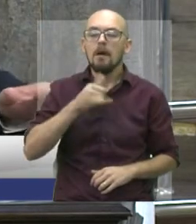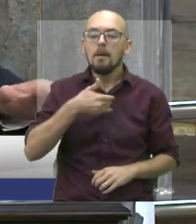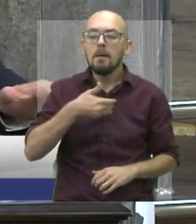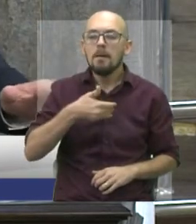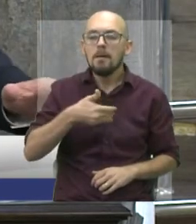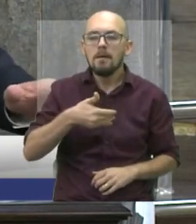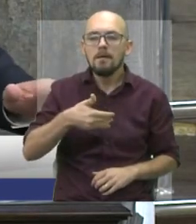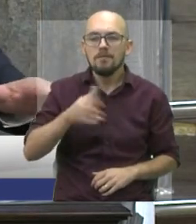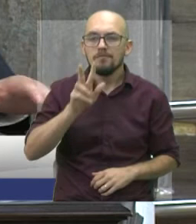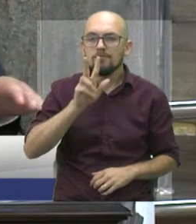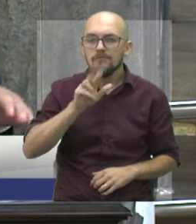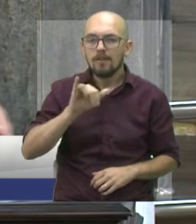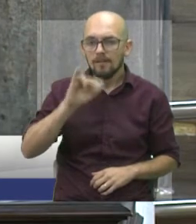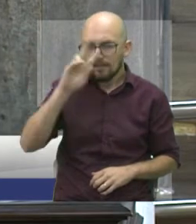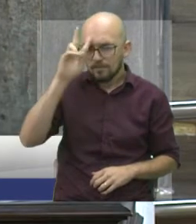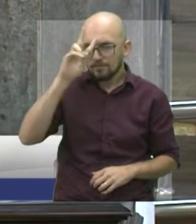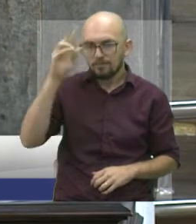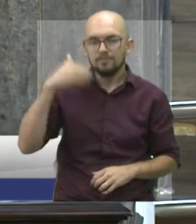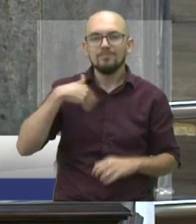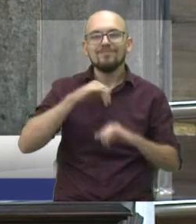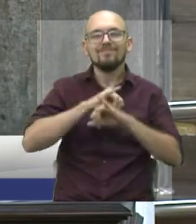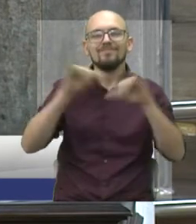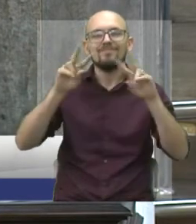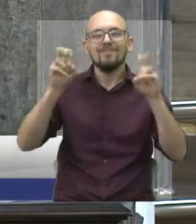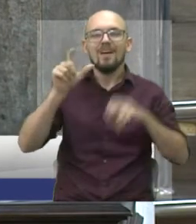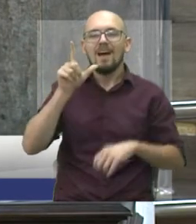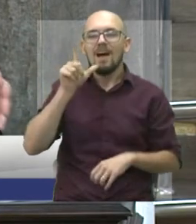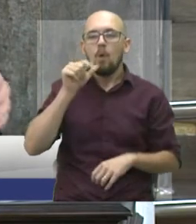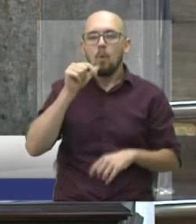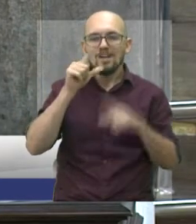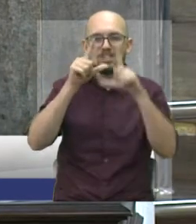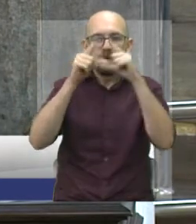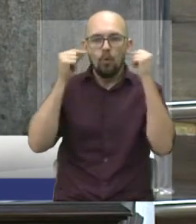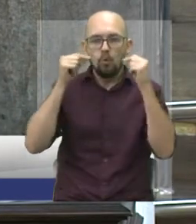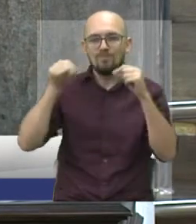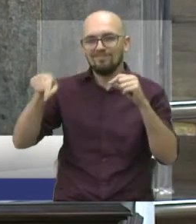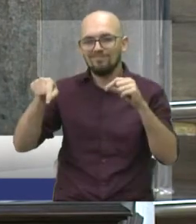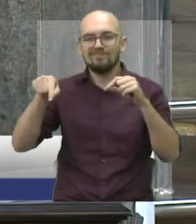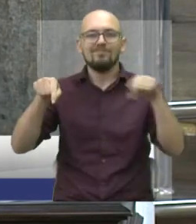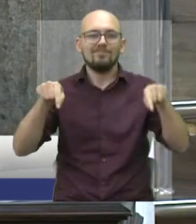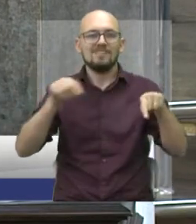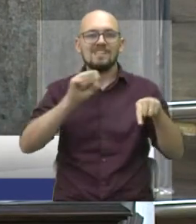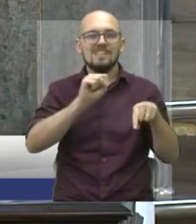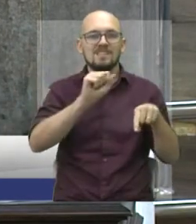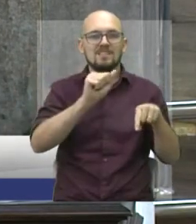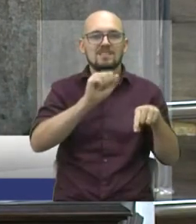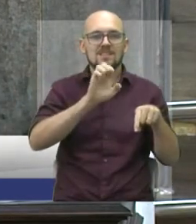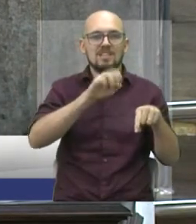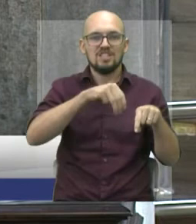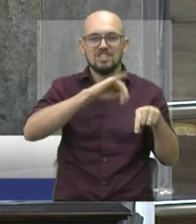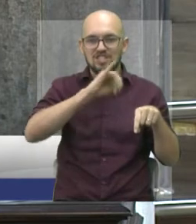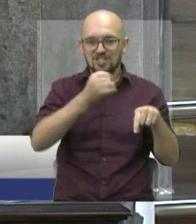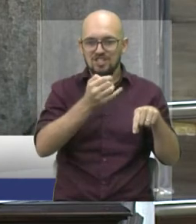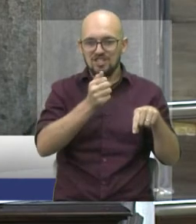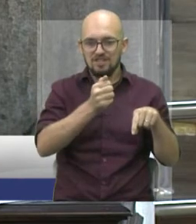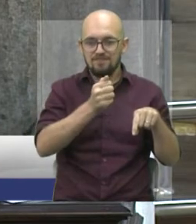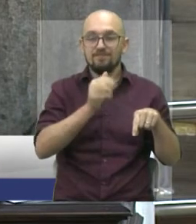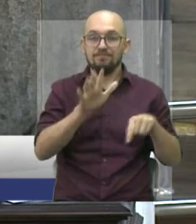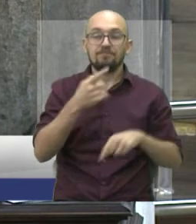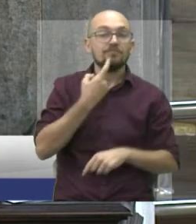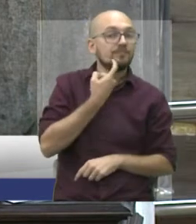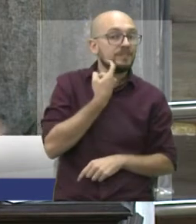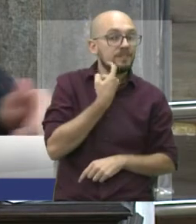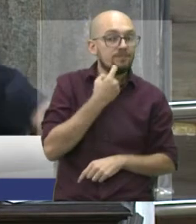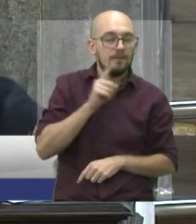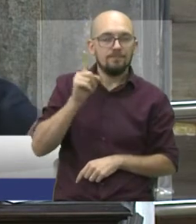coisa sobre Águas de Jaú e agência reguladora. E sexta-feira foi